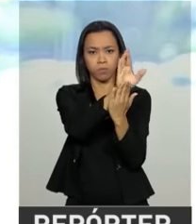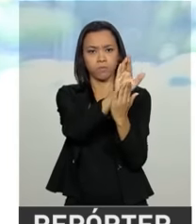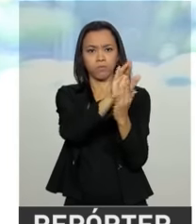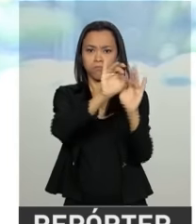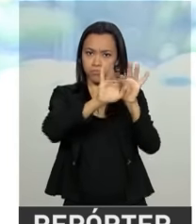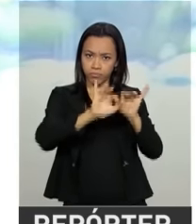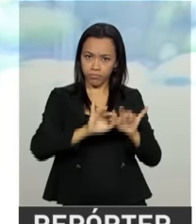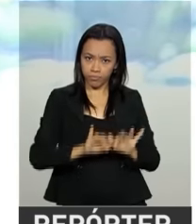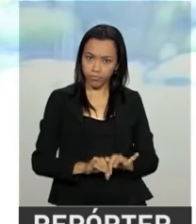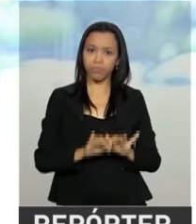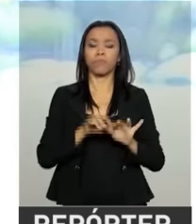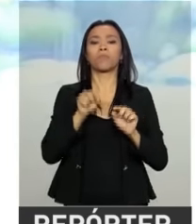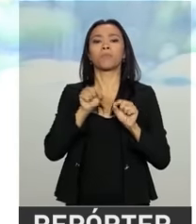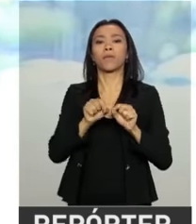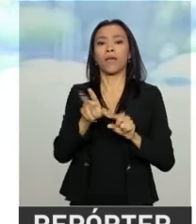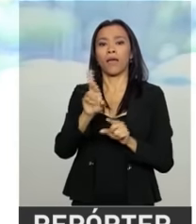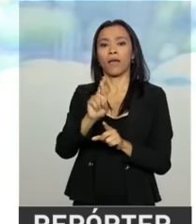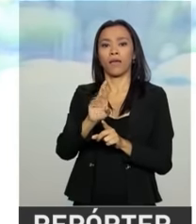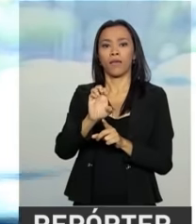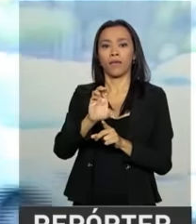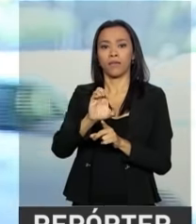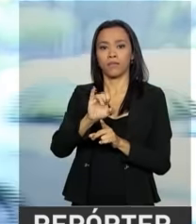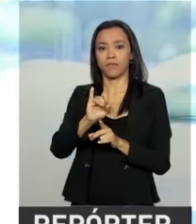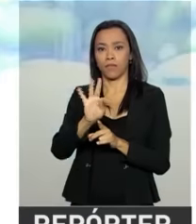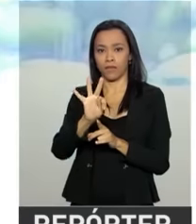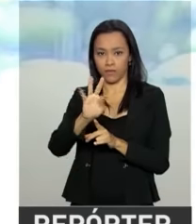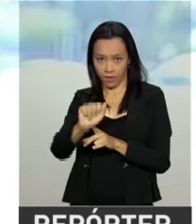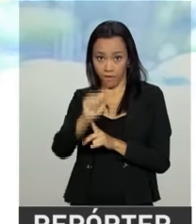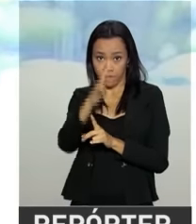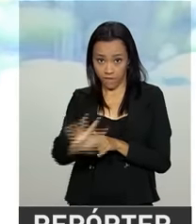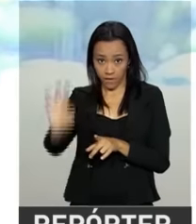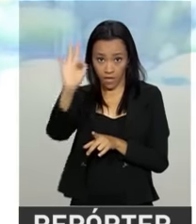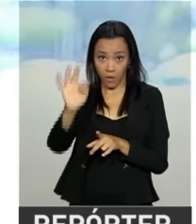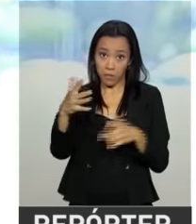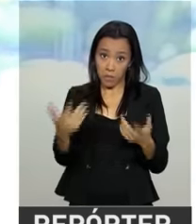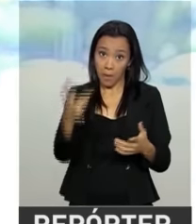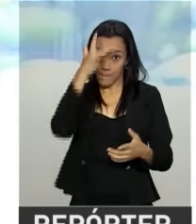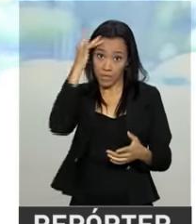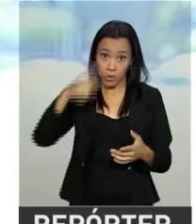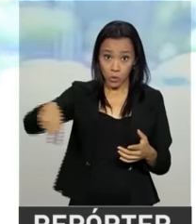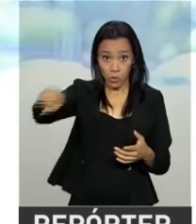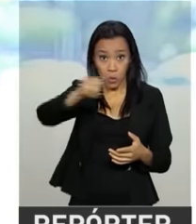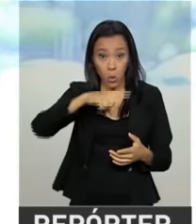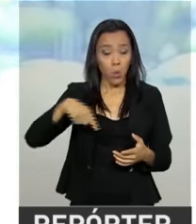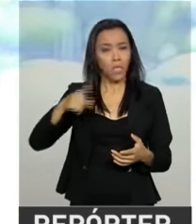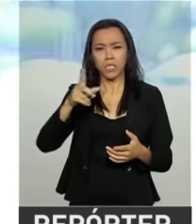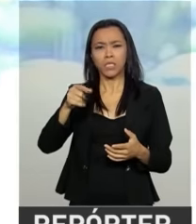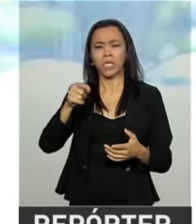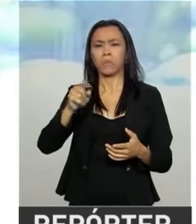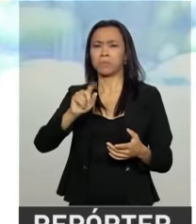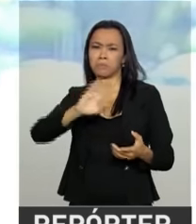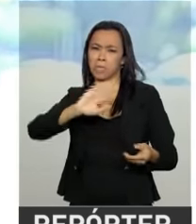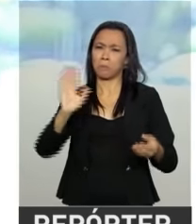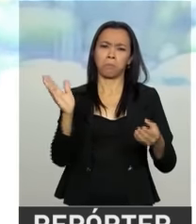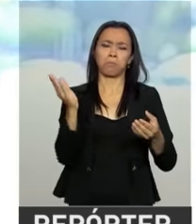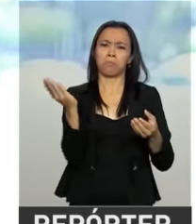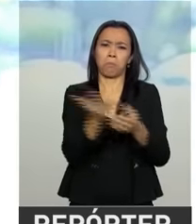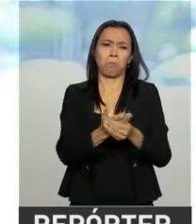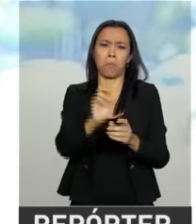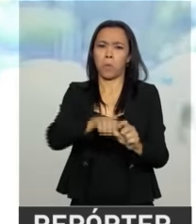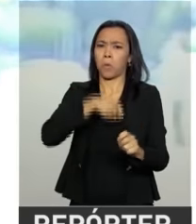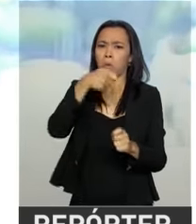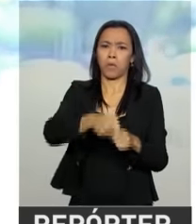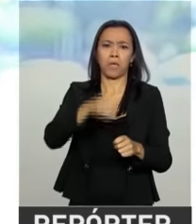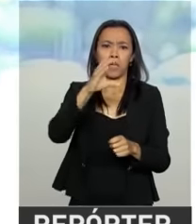declarados à Receita Federal. Ao fazer isso, o contribuinte não responde criminalmente ou